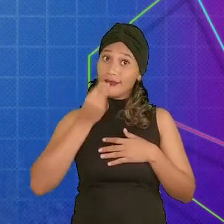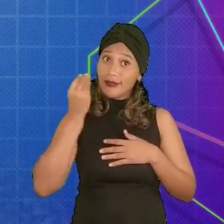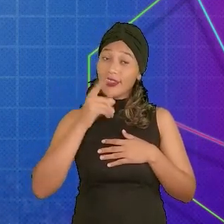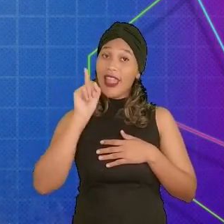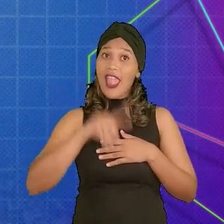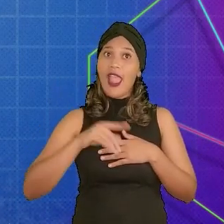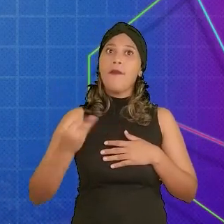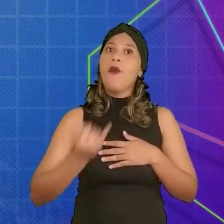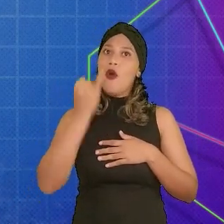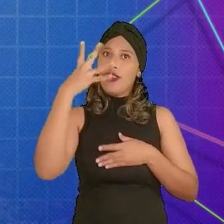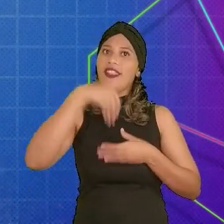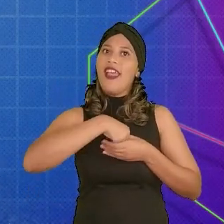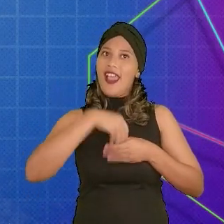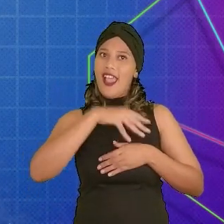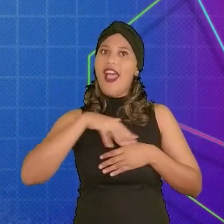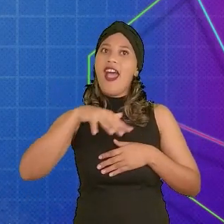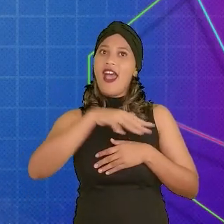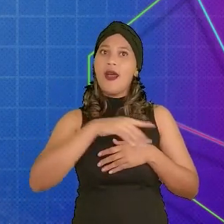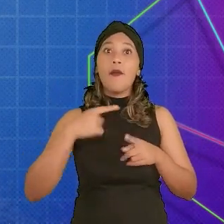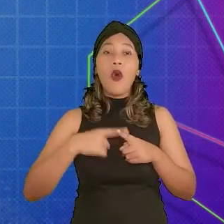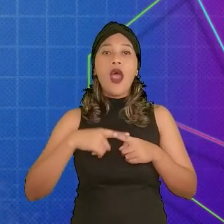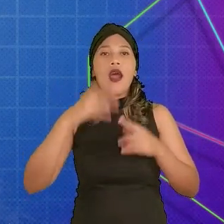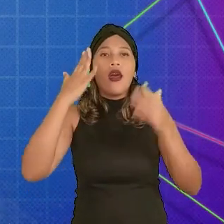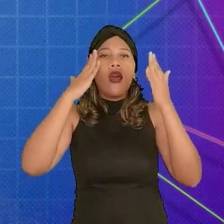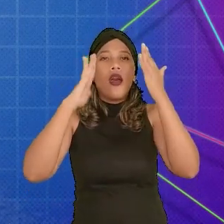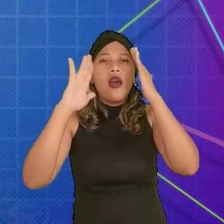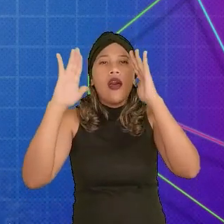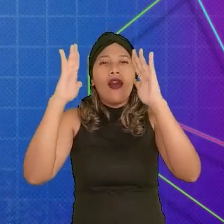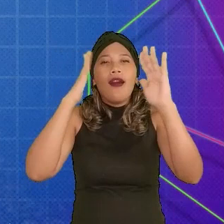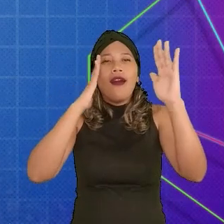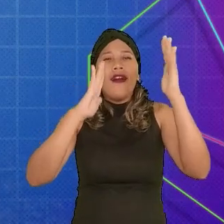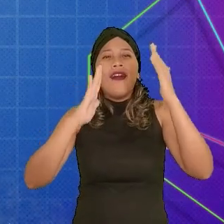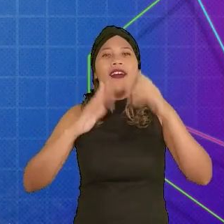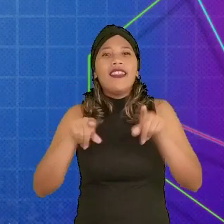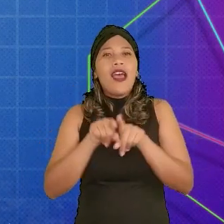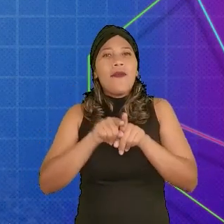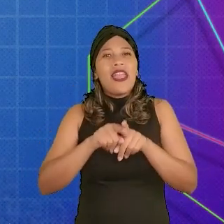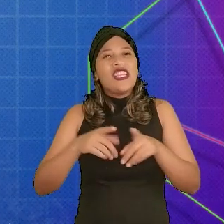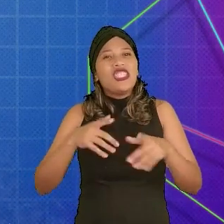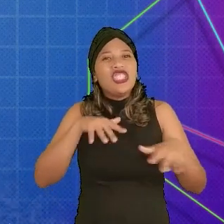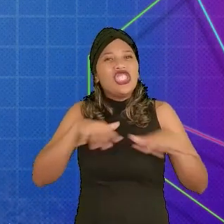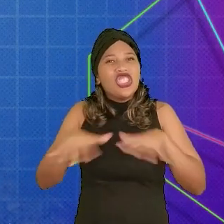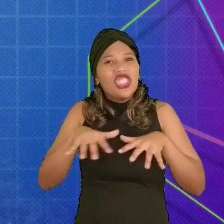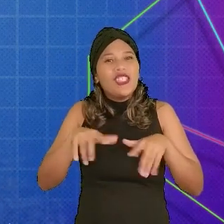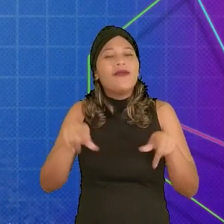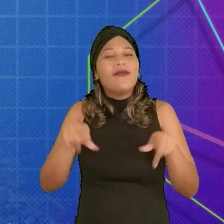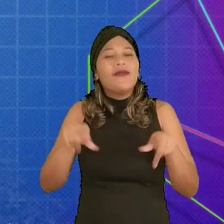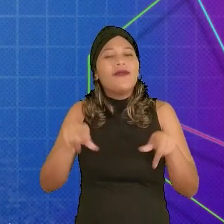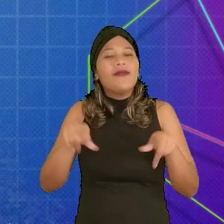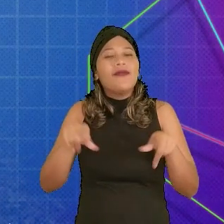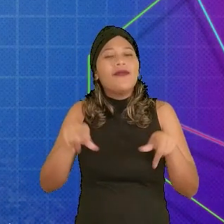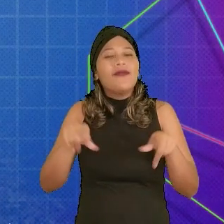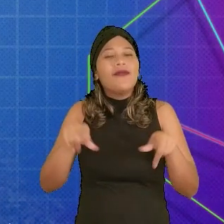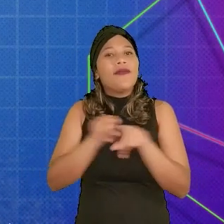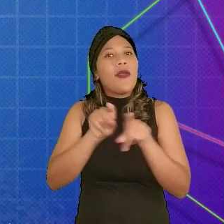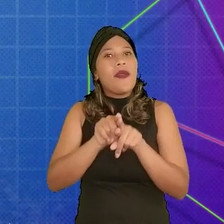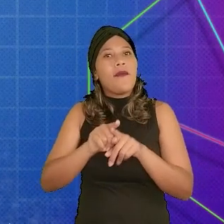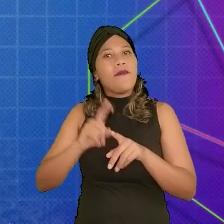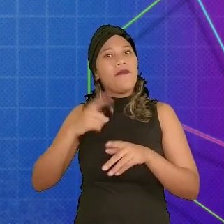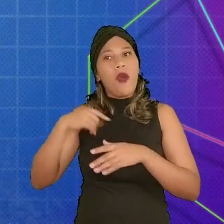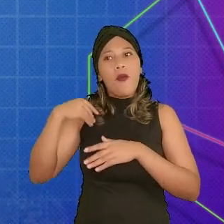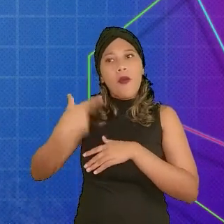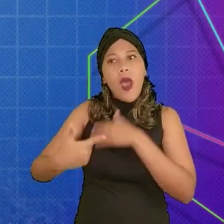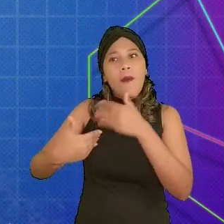é algo muito importante, pois envolve a imersão do jogador, as dinâmicas do jogo e os comandos. imersão.